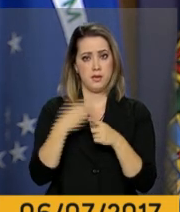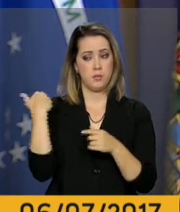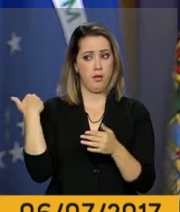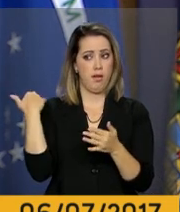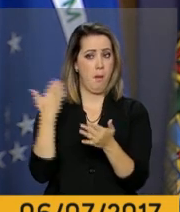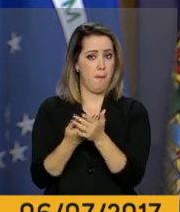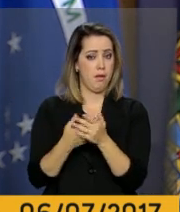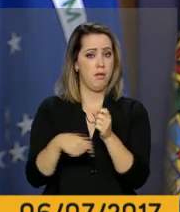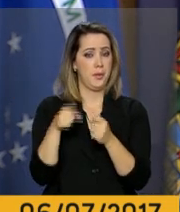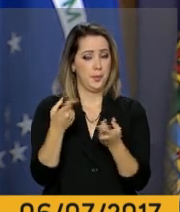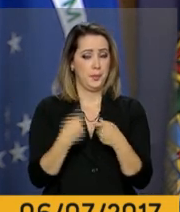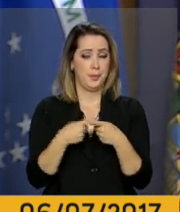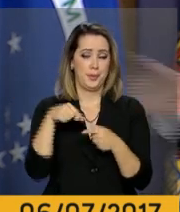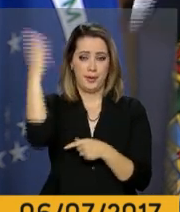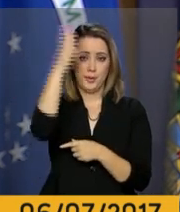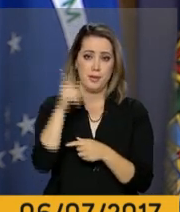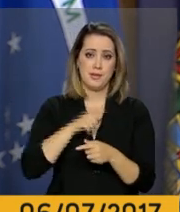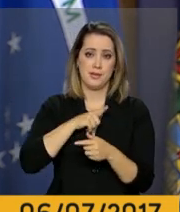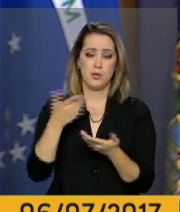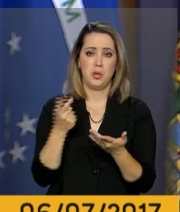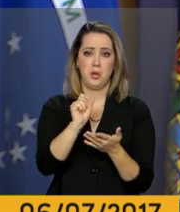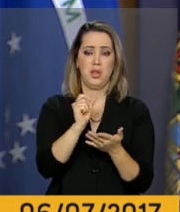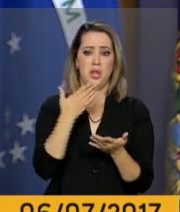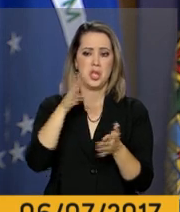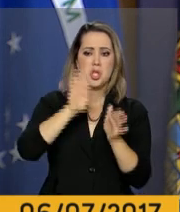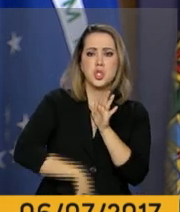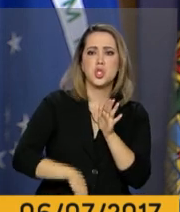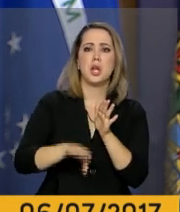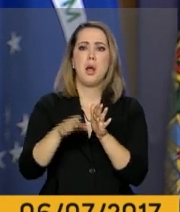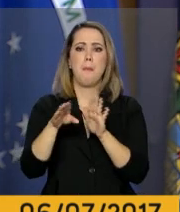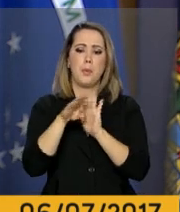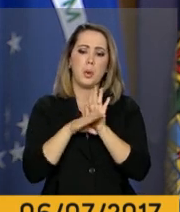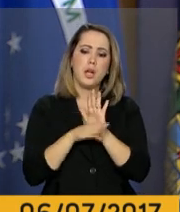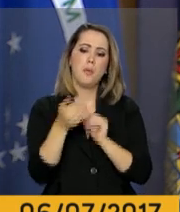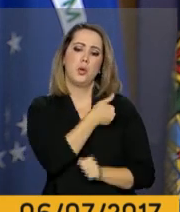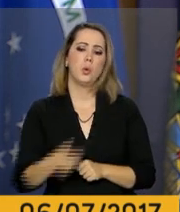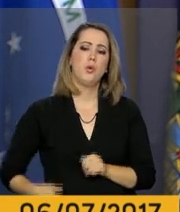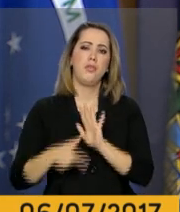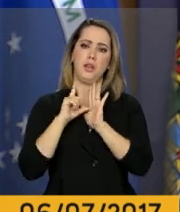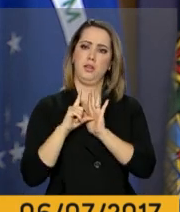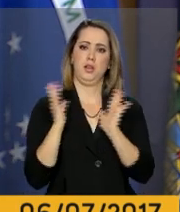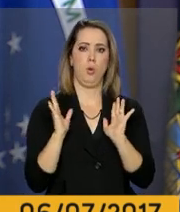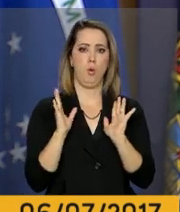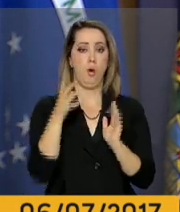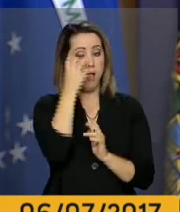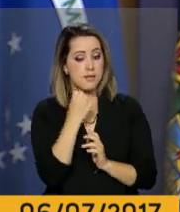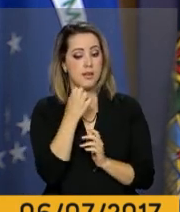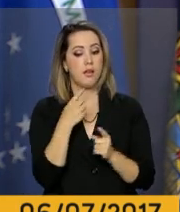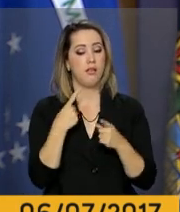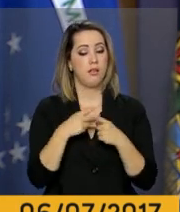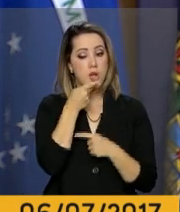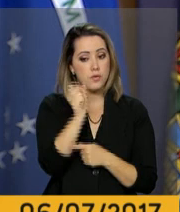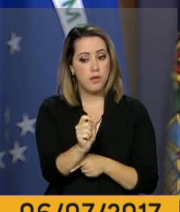do governo assume a desvalorizar do passado relativa exige que se